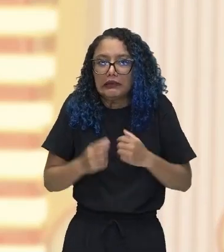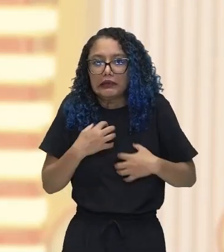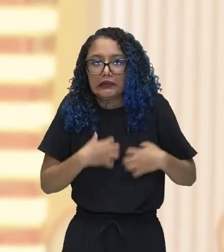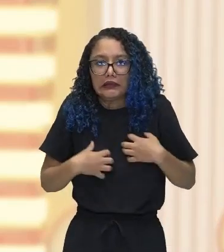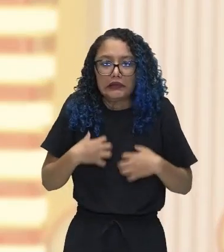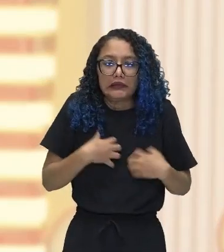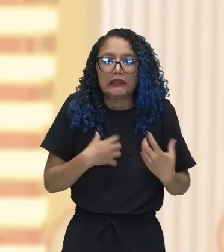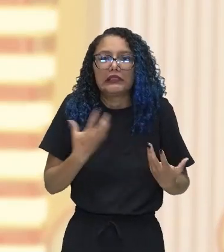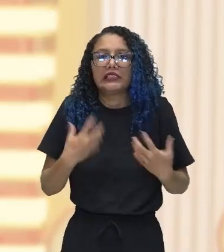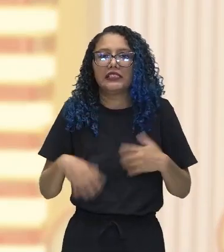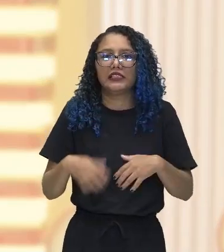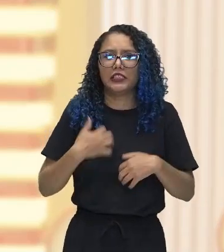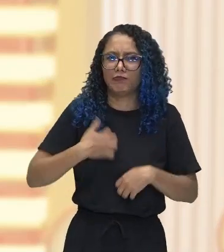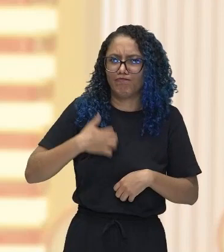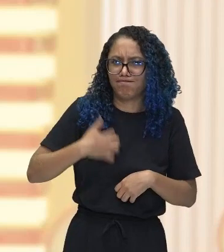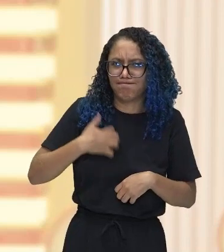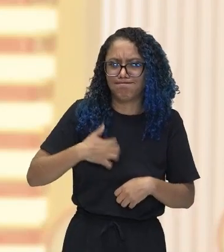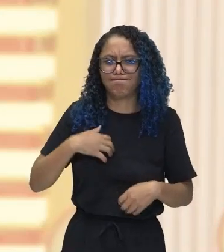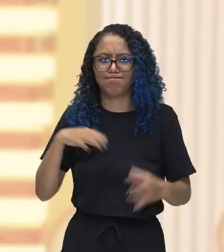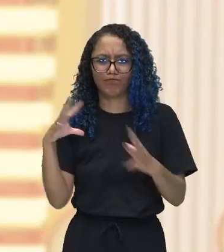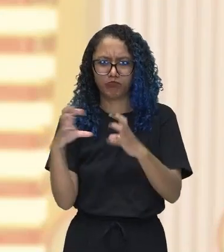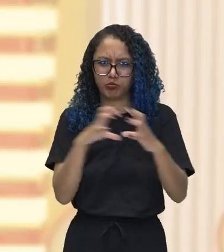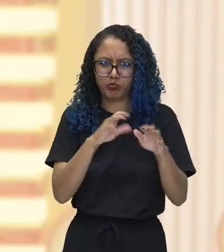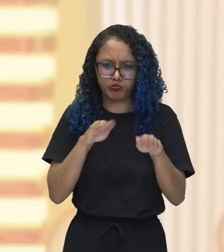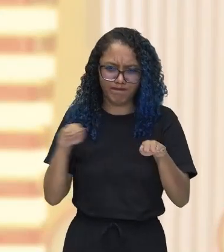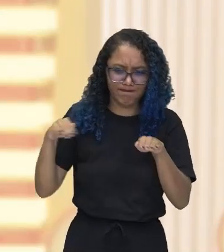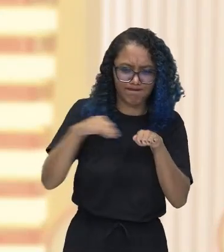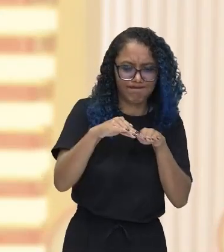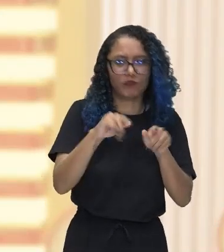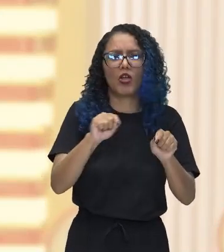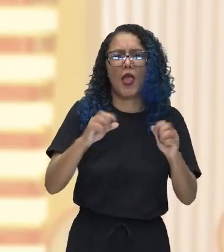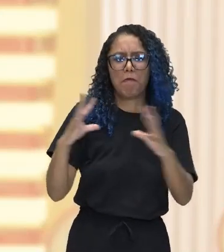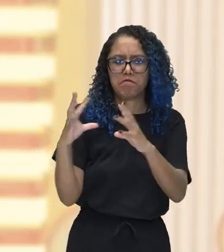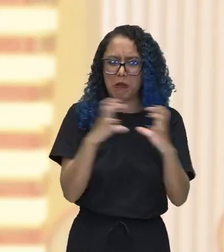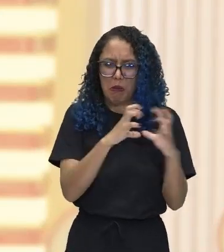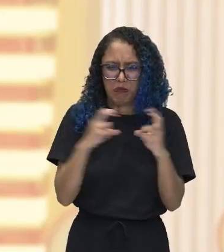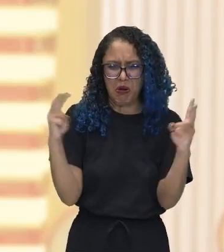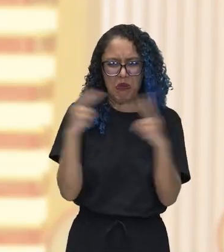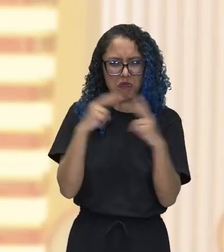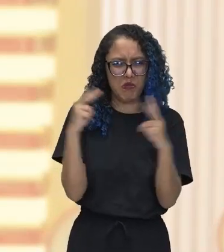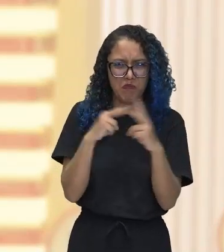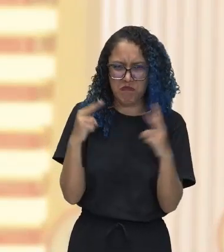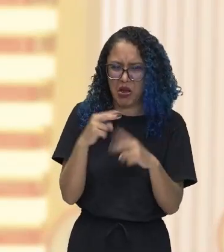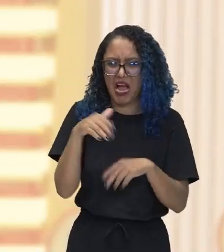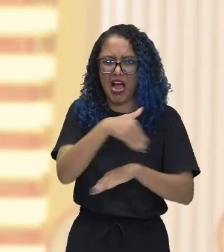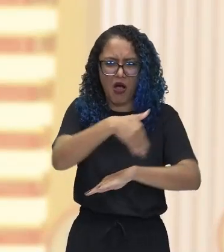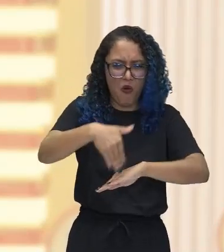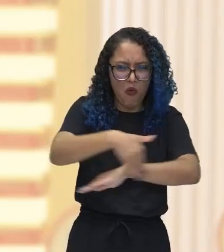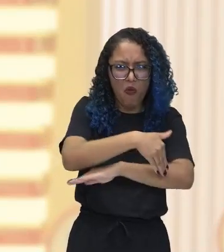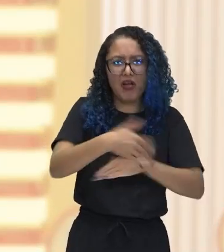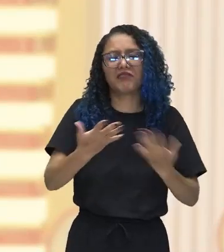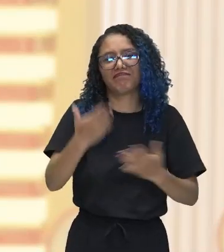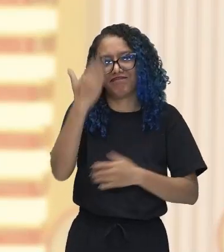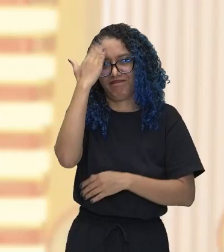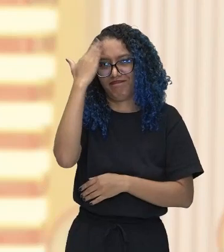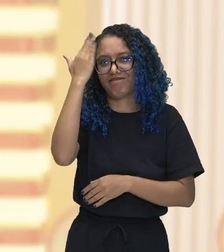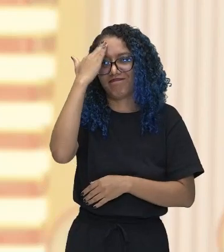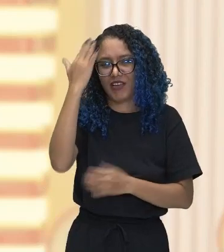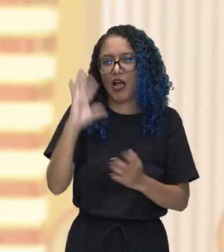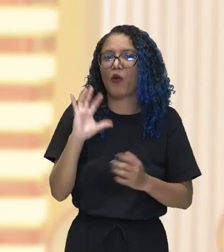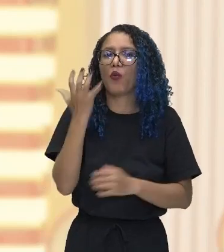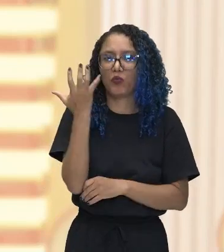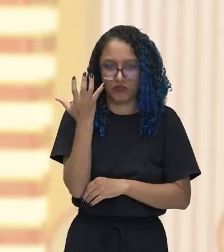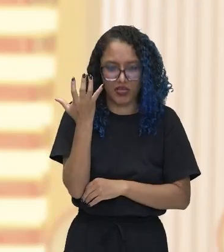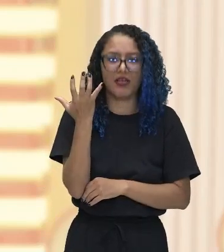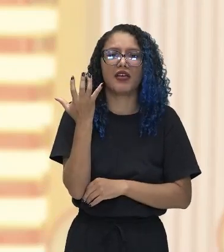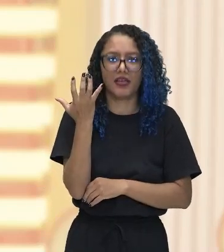brigam, né? Trancou, aí querem brigar, então, no meio da rua. E a gente sabe que isso é uma constante, né? Até